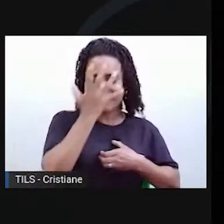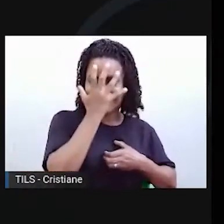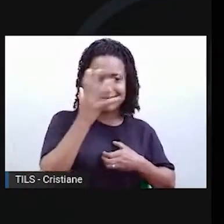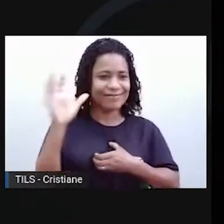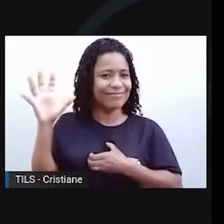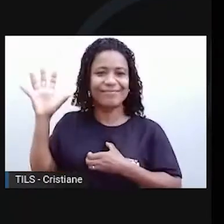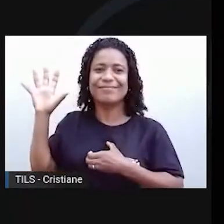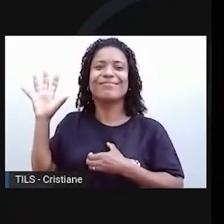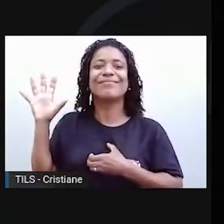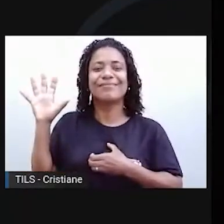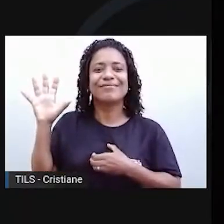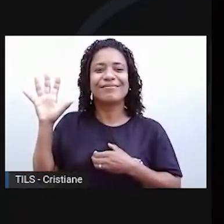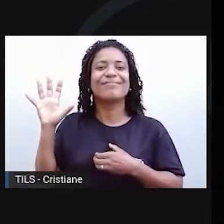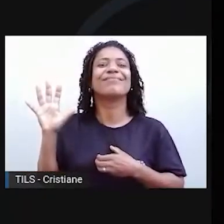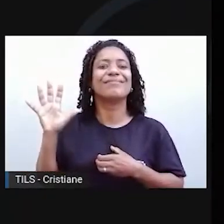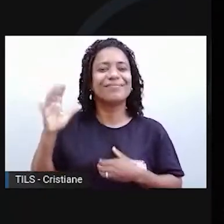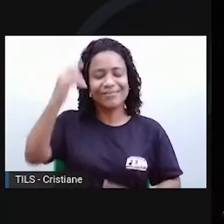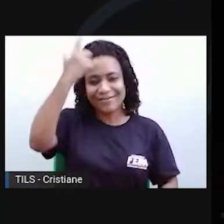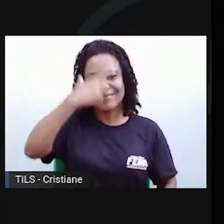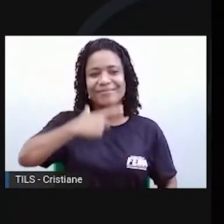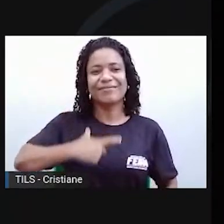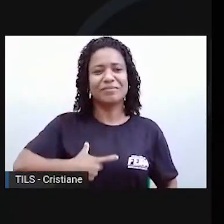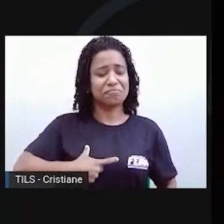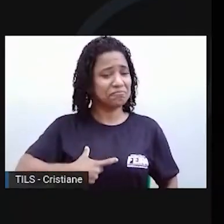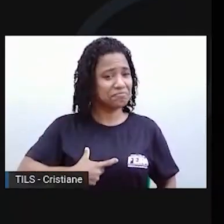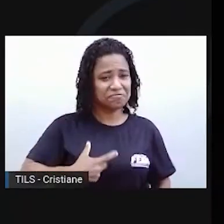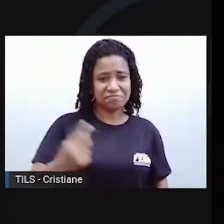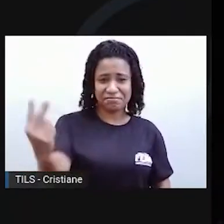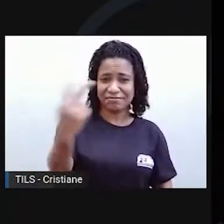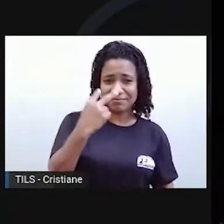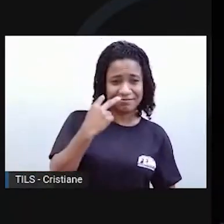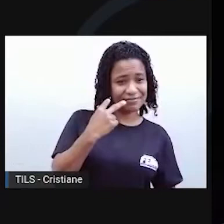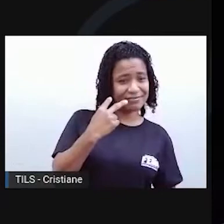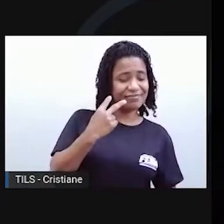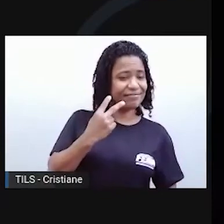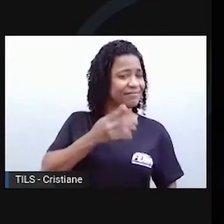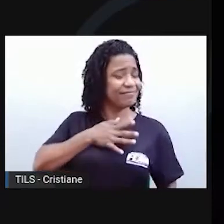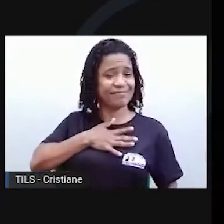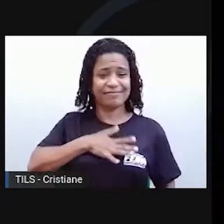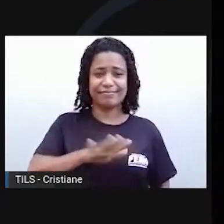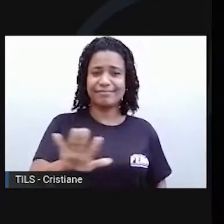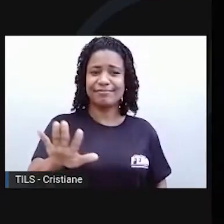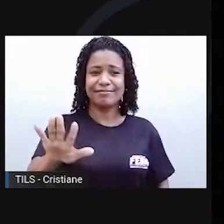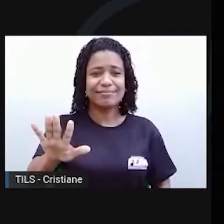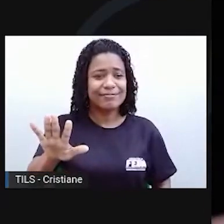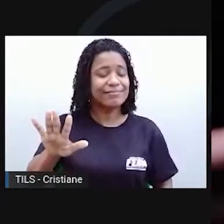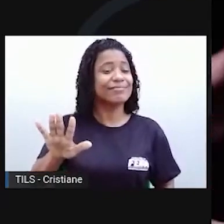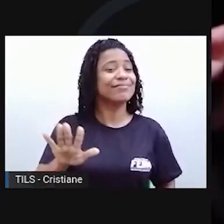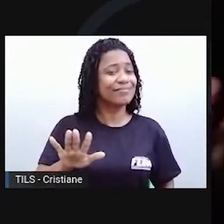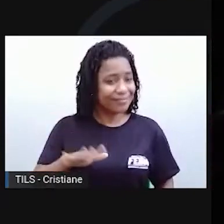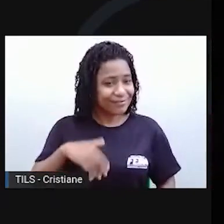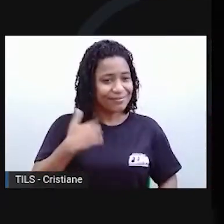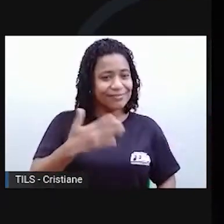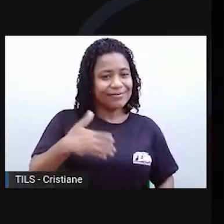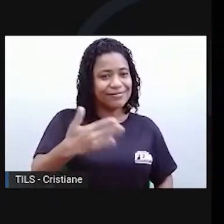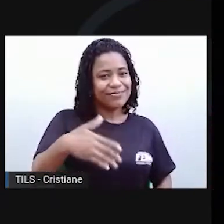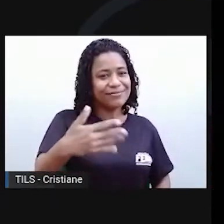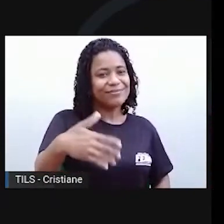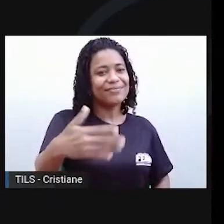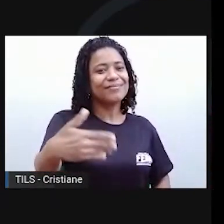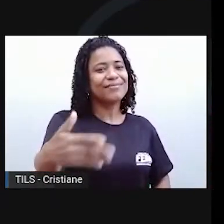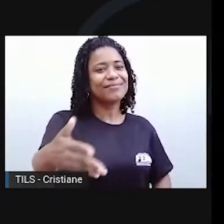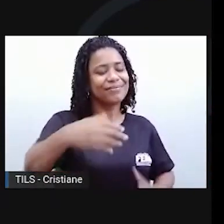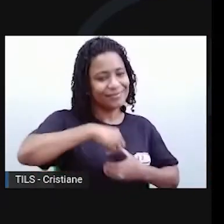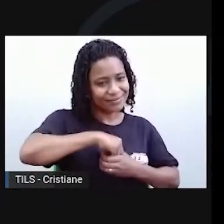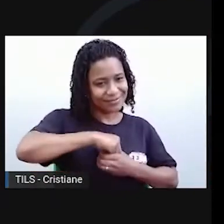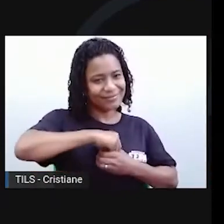sou aquilo que convém, a gente tem que se enxergar além do que um só corpo,